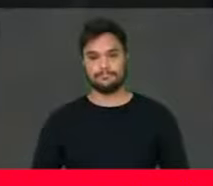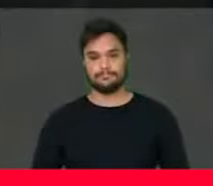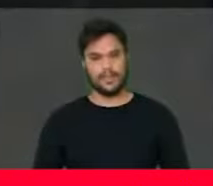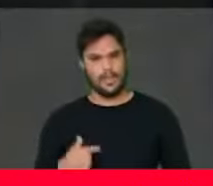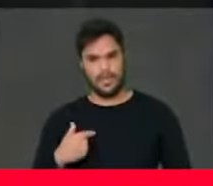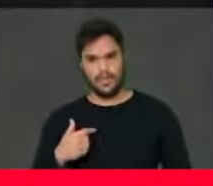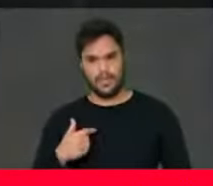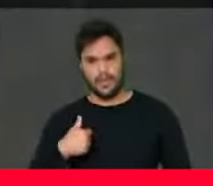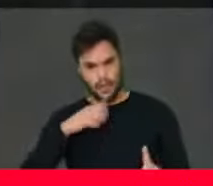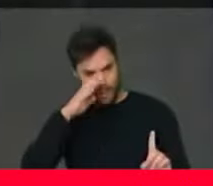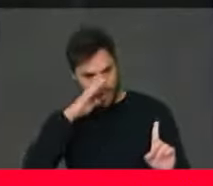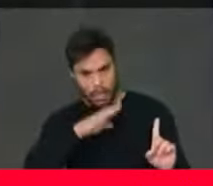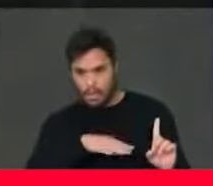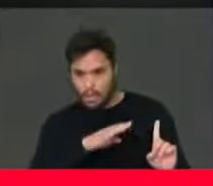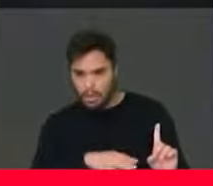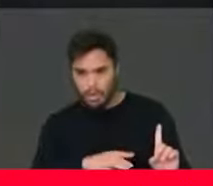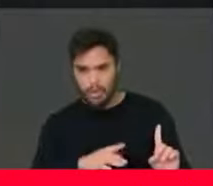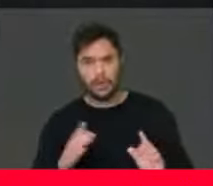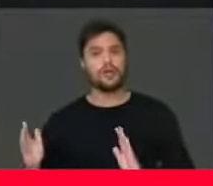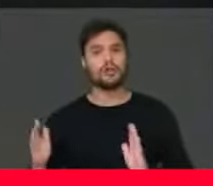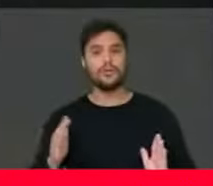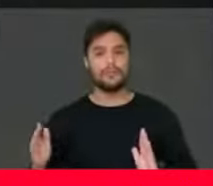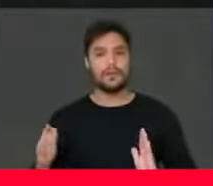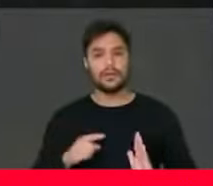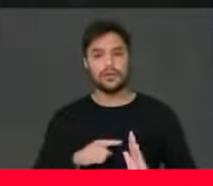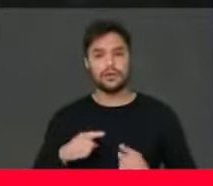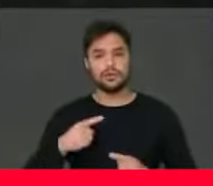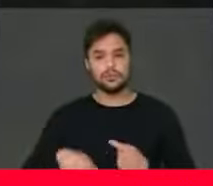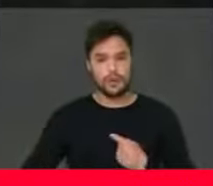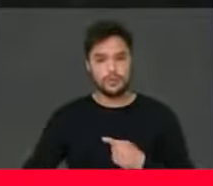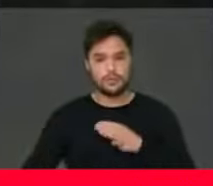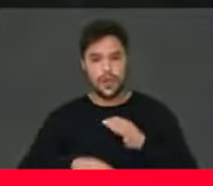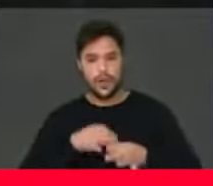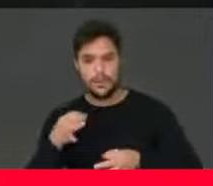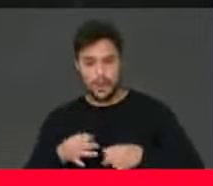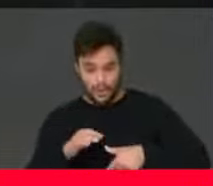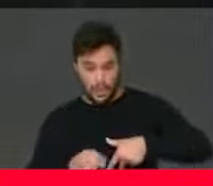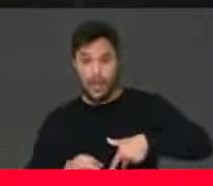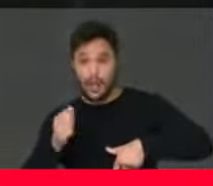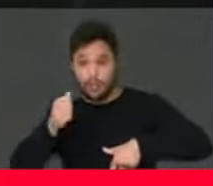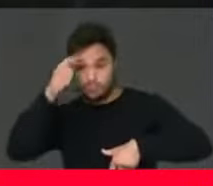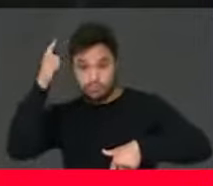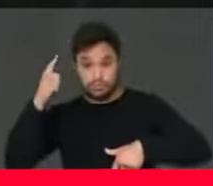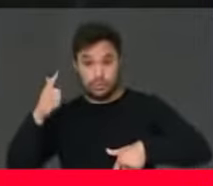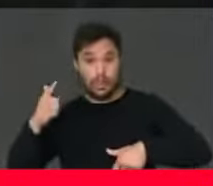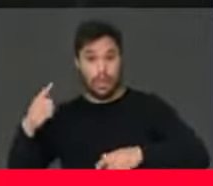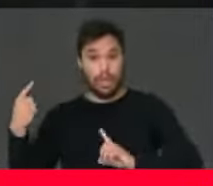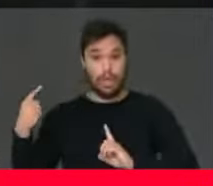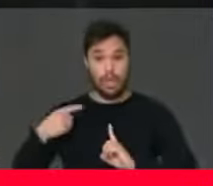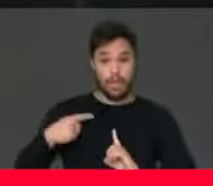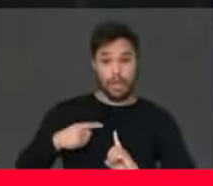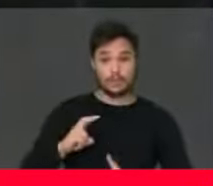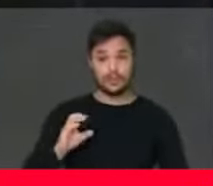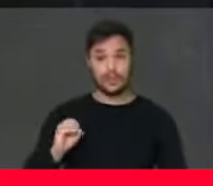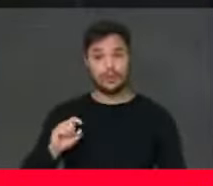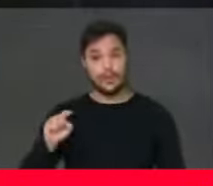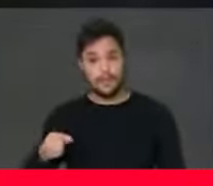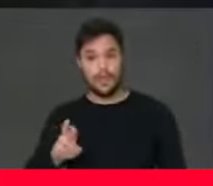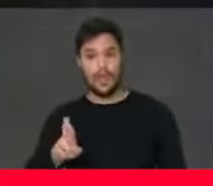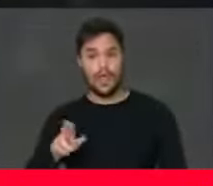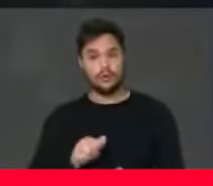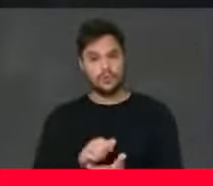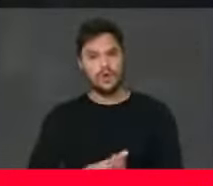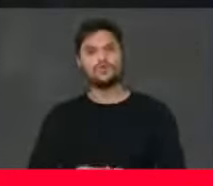Não me curvei durante esse período de censura em que Alexandre de Moraes ameaçou até mesmo R$50 mil por dia de multa. Eu